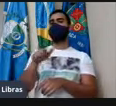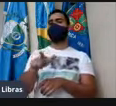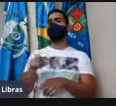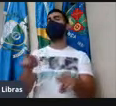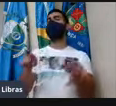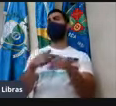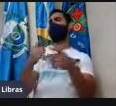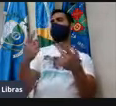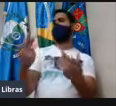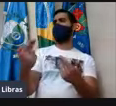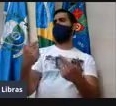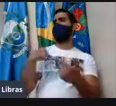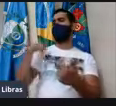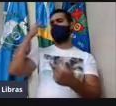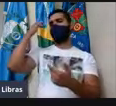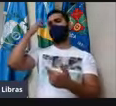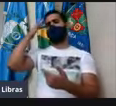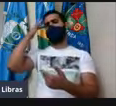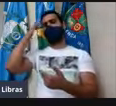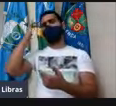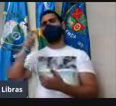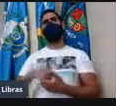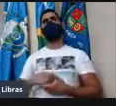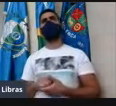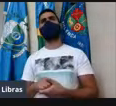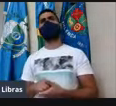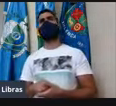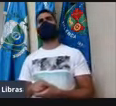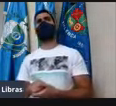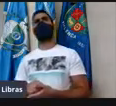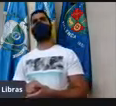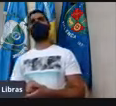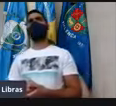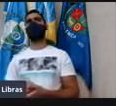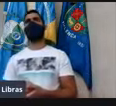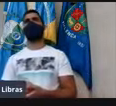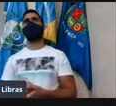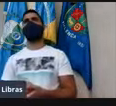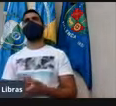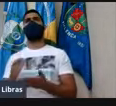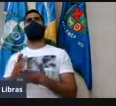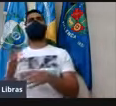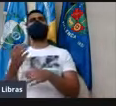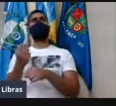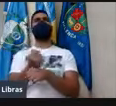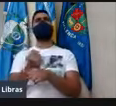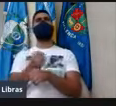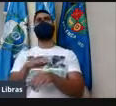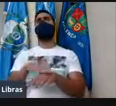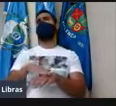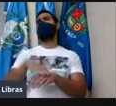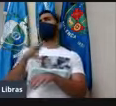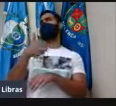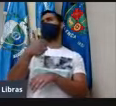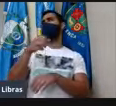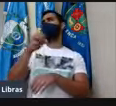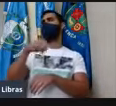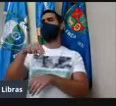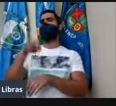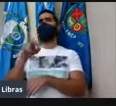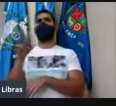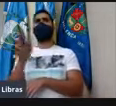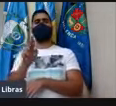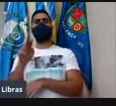eu acho que a gente corre o sério risco aí de terminar o ano com uma dívida de mais de 10 milhões de reais